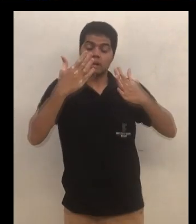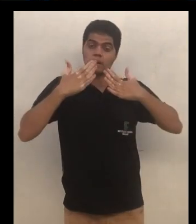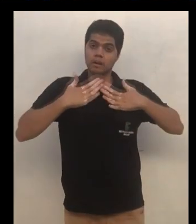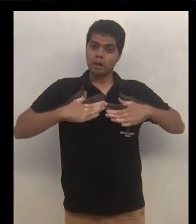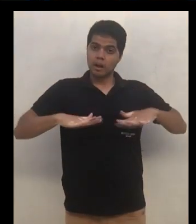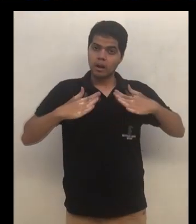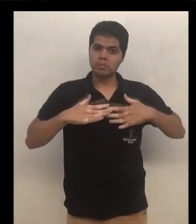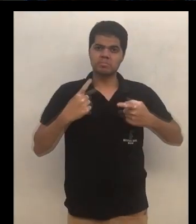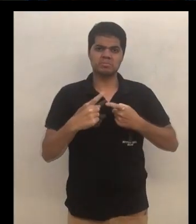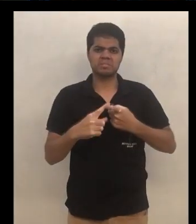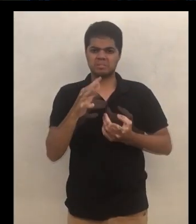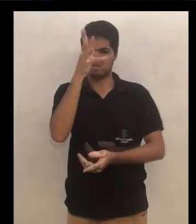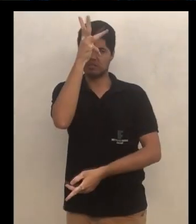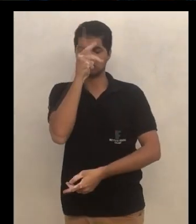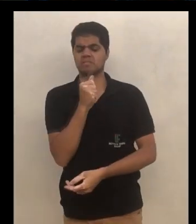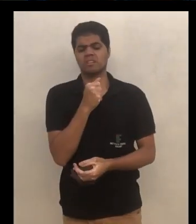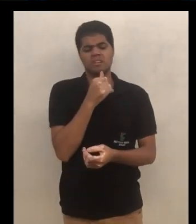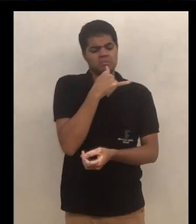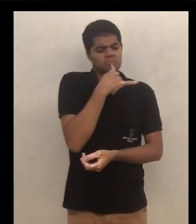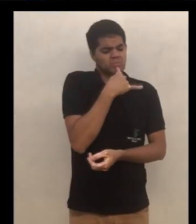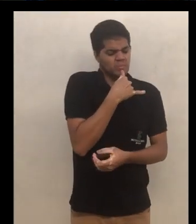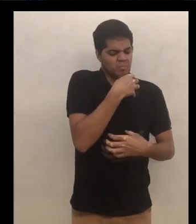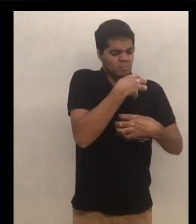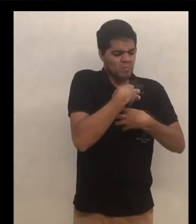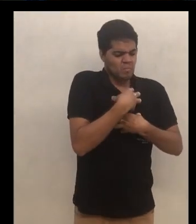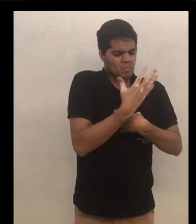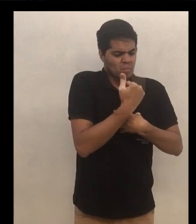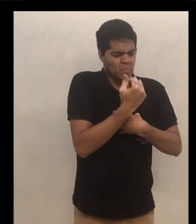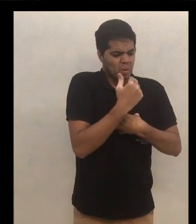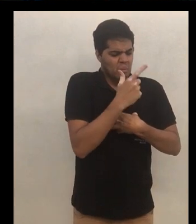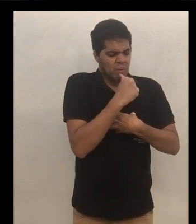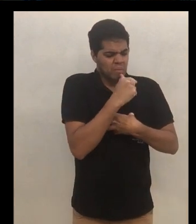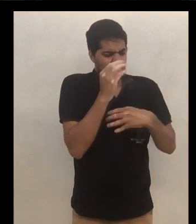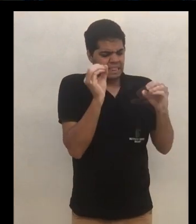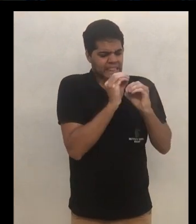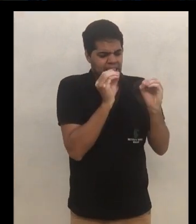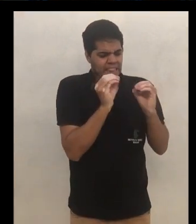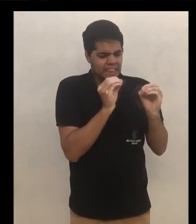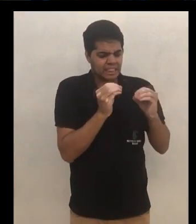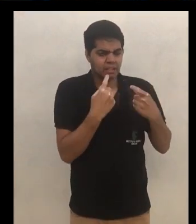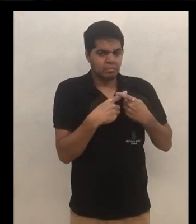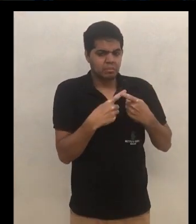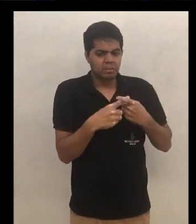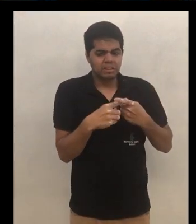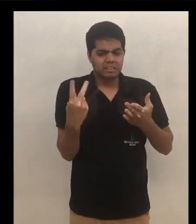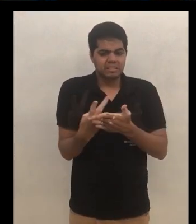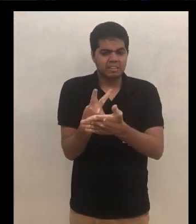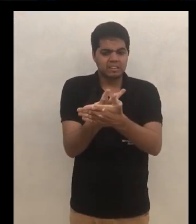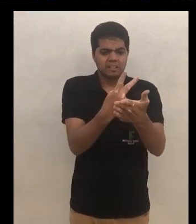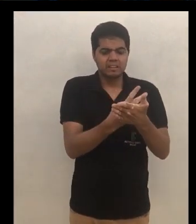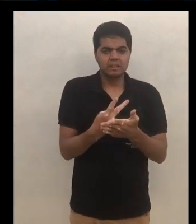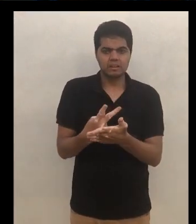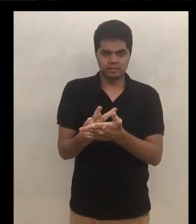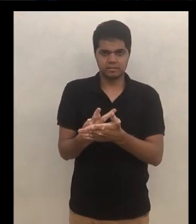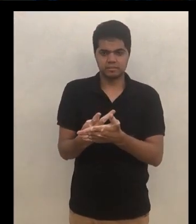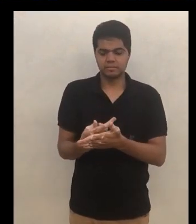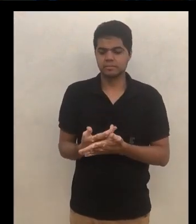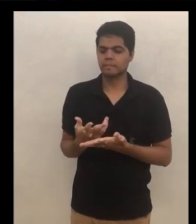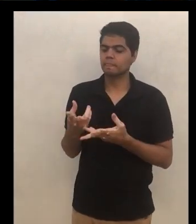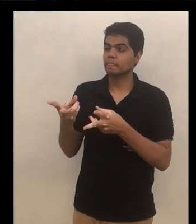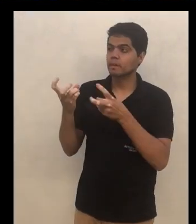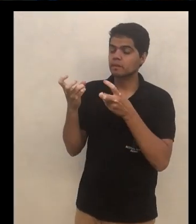bem, ficar um animal triste, que não come, que não bebe porque a instalação não é adequada. Chamando a atenção, gente, aqui nessa foto,